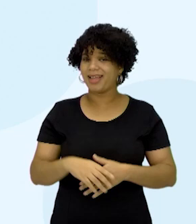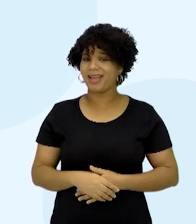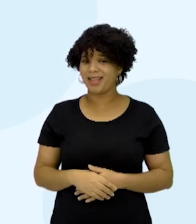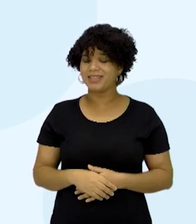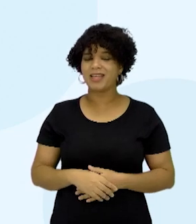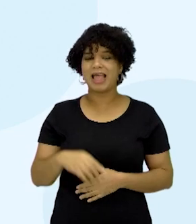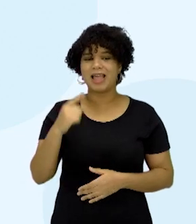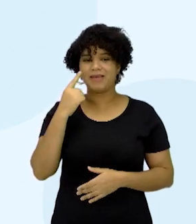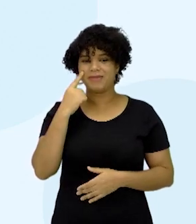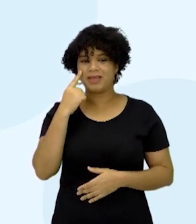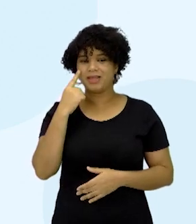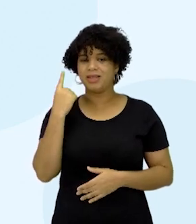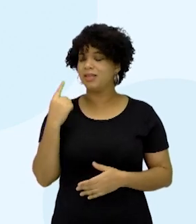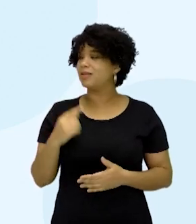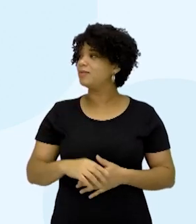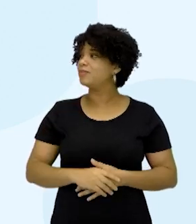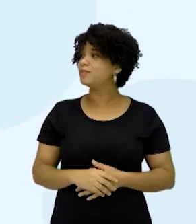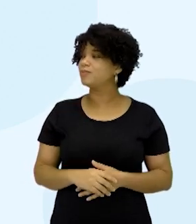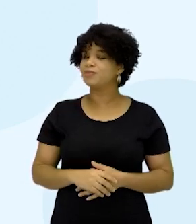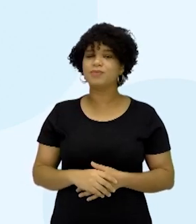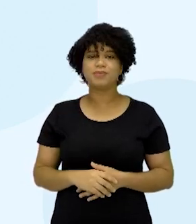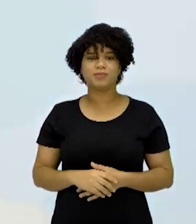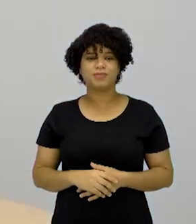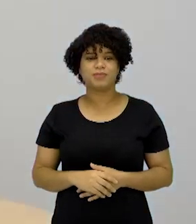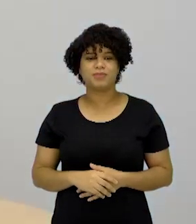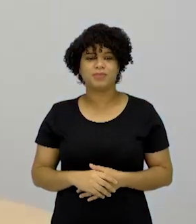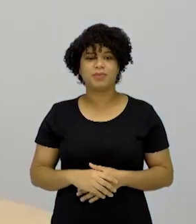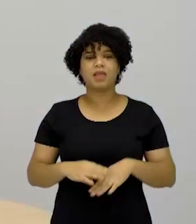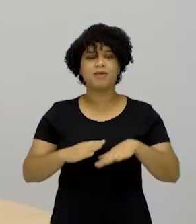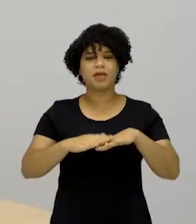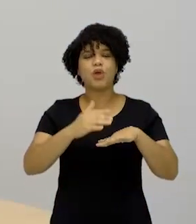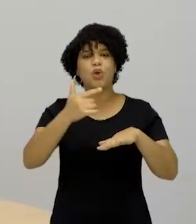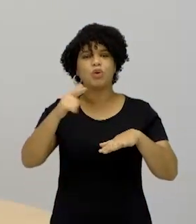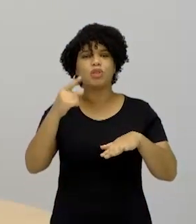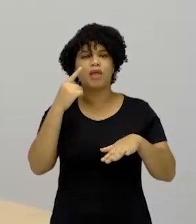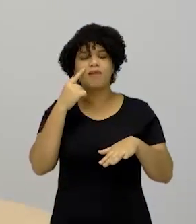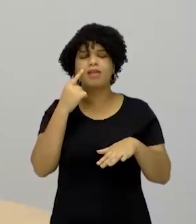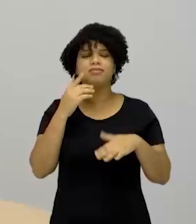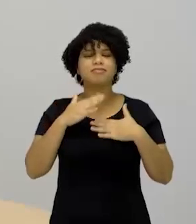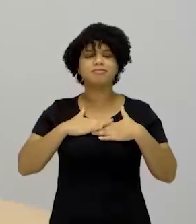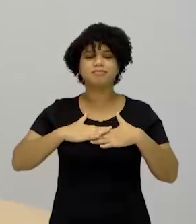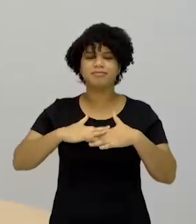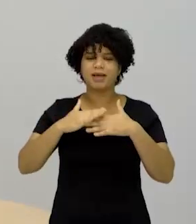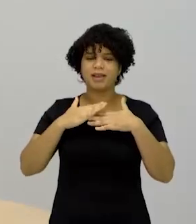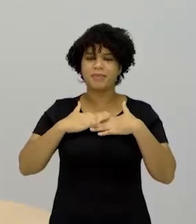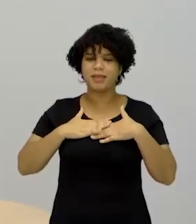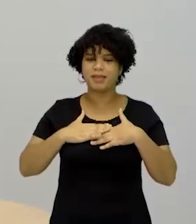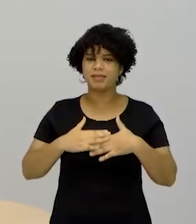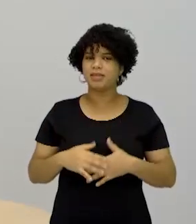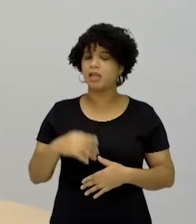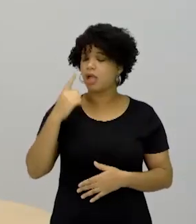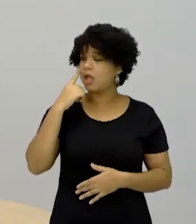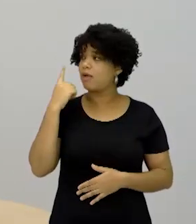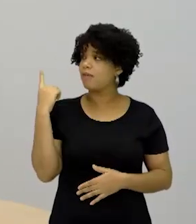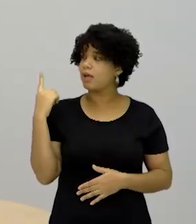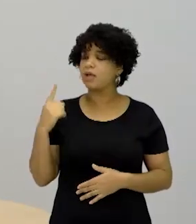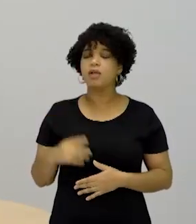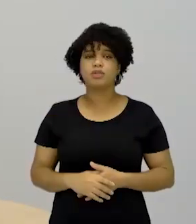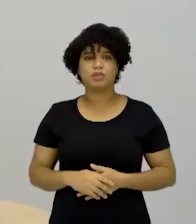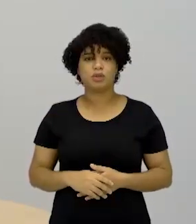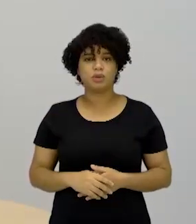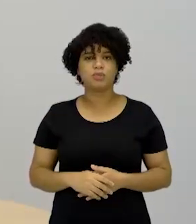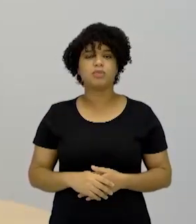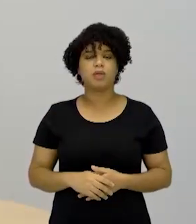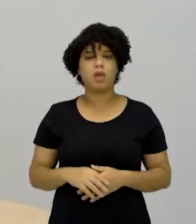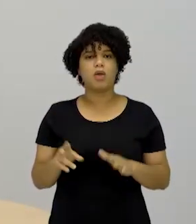afirmação? Então, dificilmente, eu acho que é tranquilo, né? Eu acho que essa é mais de boa. Dificilmente a gente encontra uma pessoa que não tem